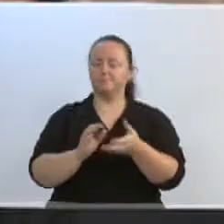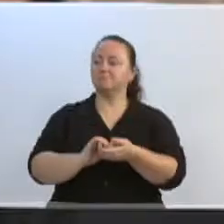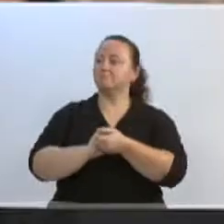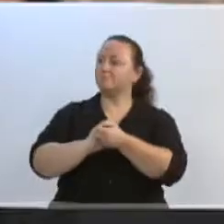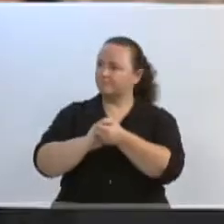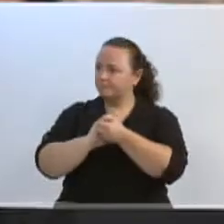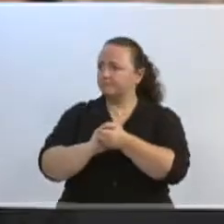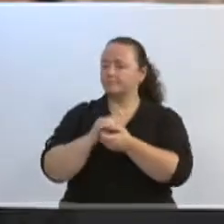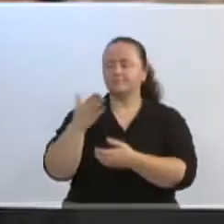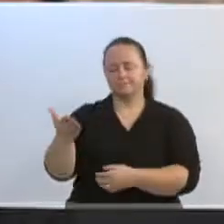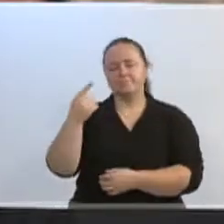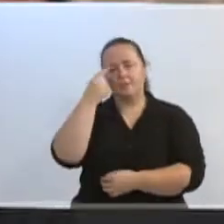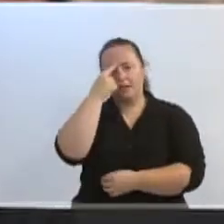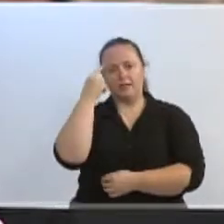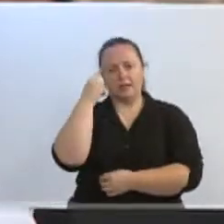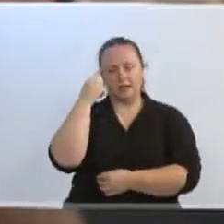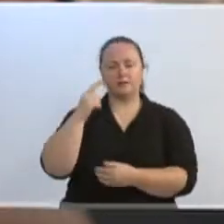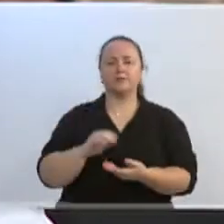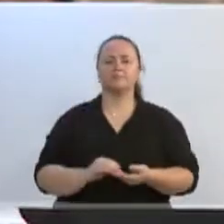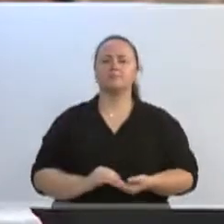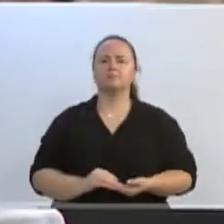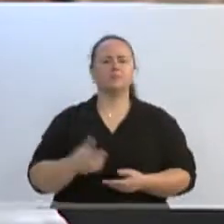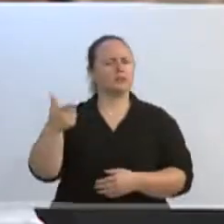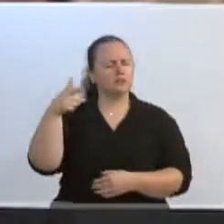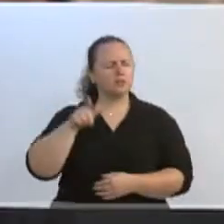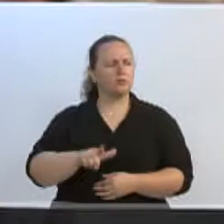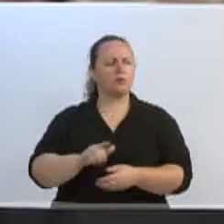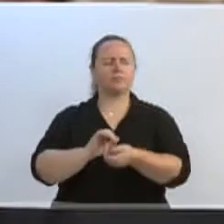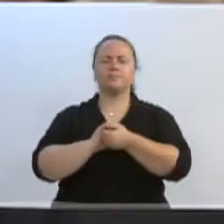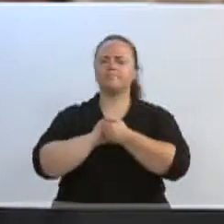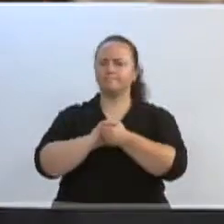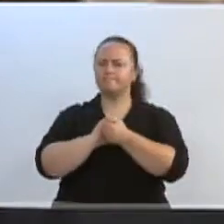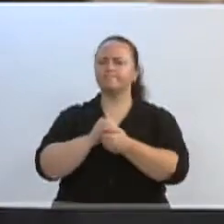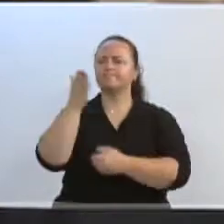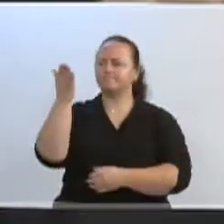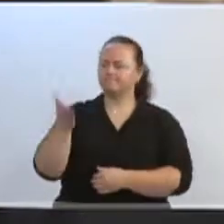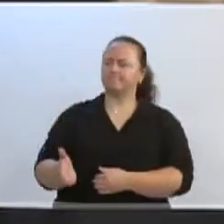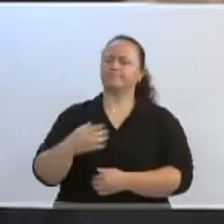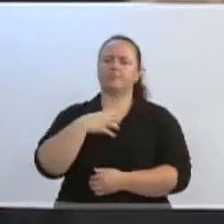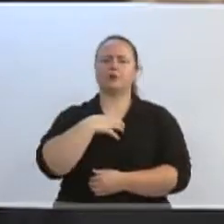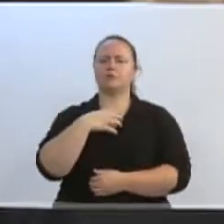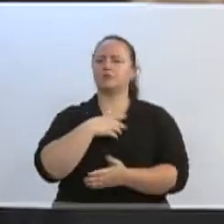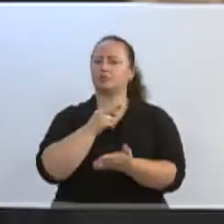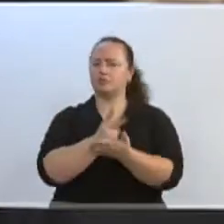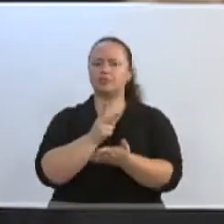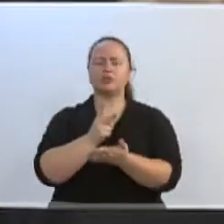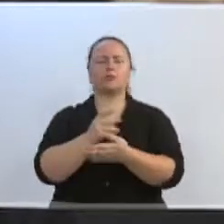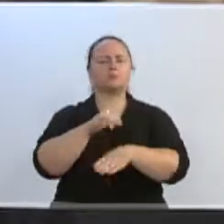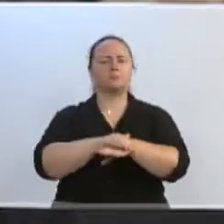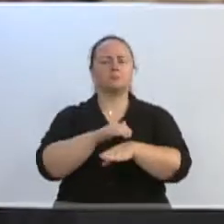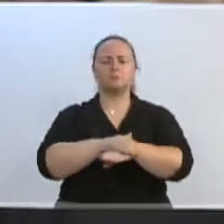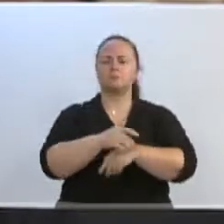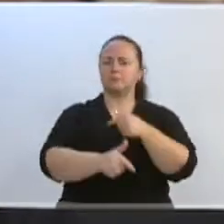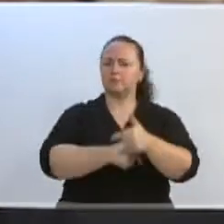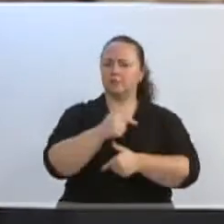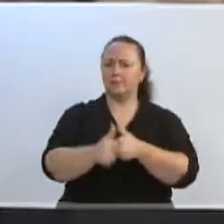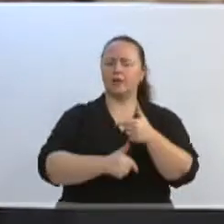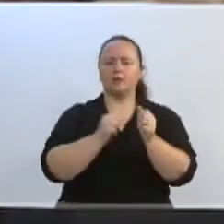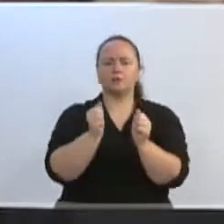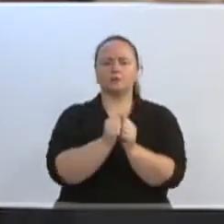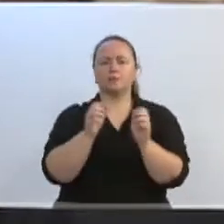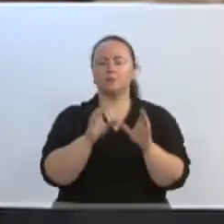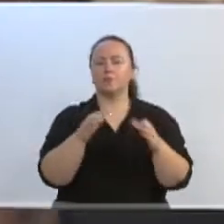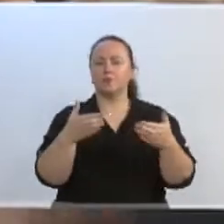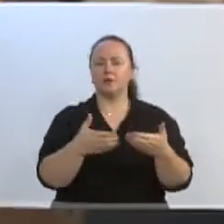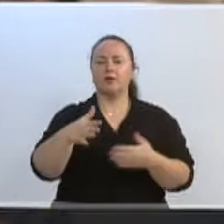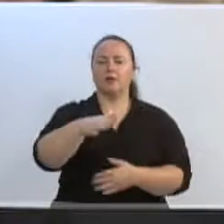o nosso pronunciamento o vereador ito e mais uma vez parabenizar que vossa excelência tem atuado participado junto à sua comunidade a sua